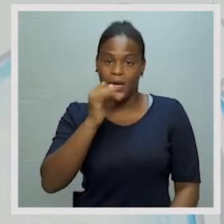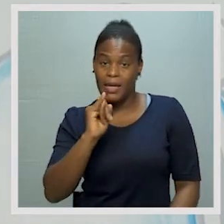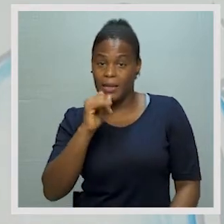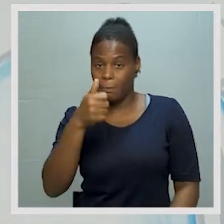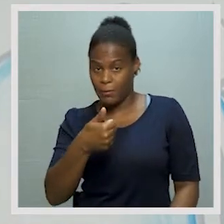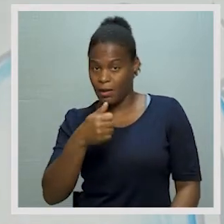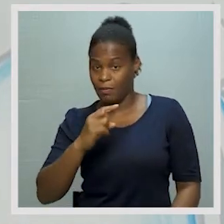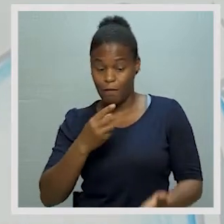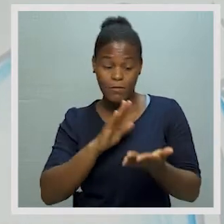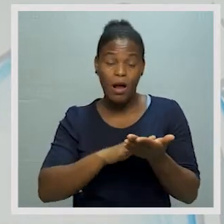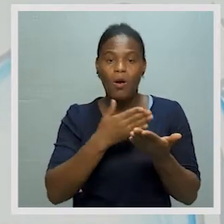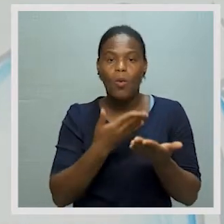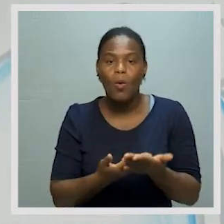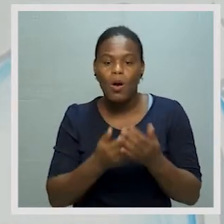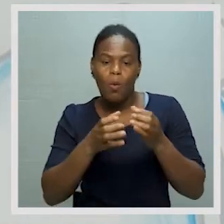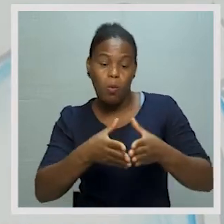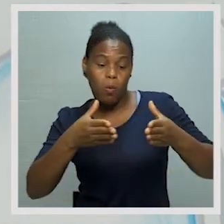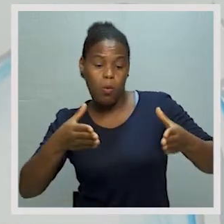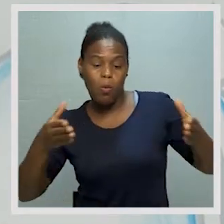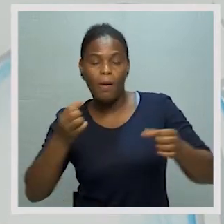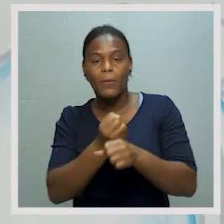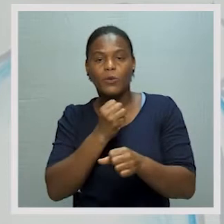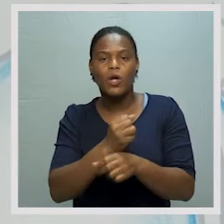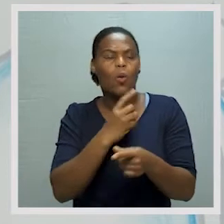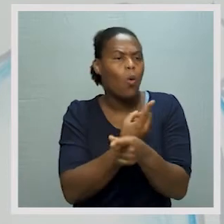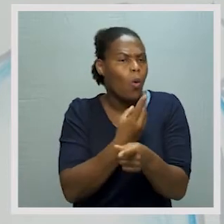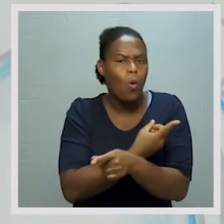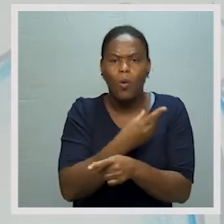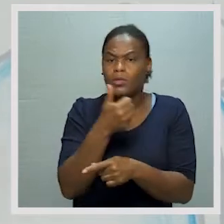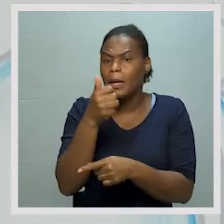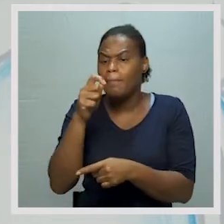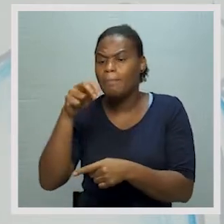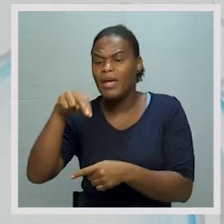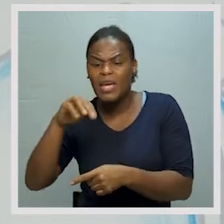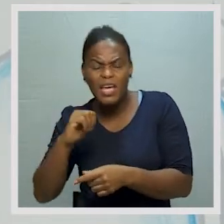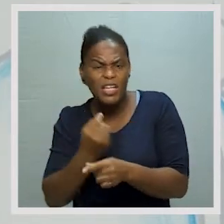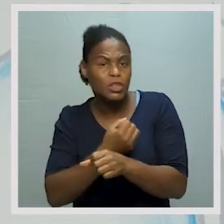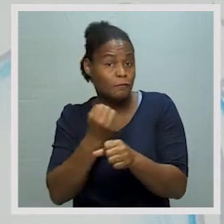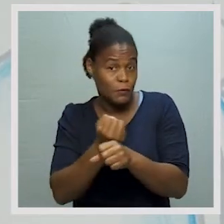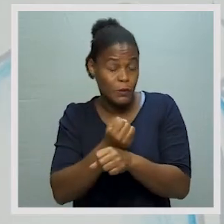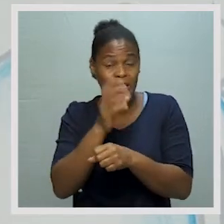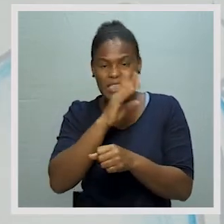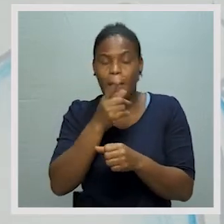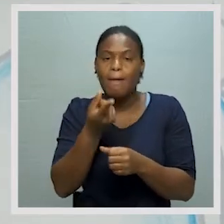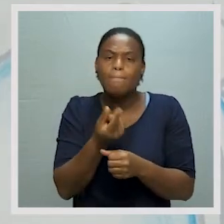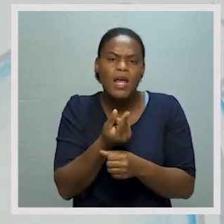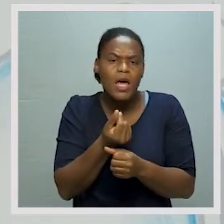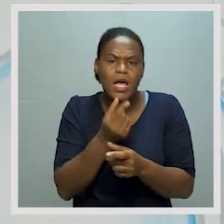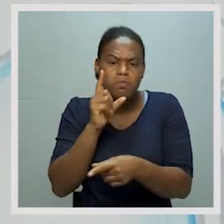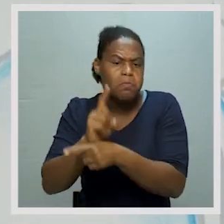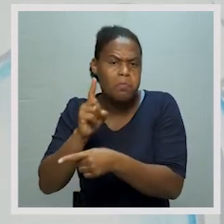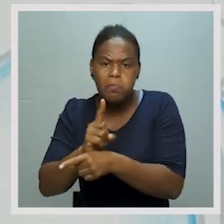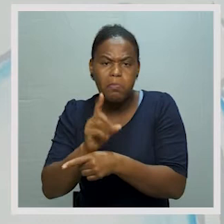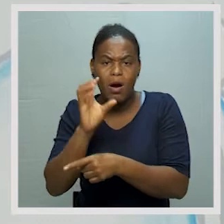deve traduzir o aumento de produção de bens e serviços. Mas se for a preços constantes, não